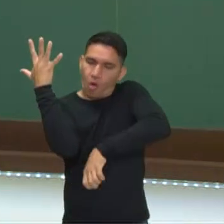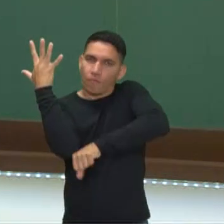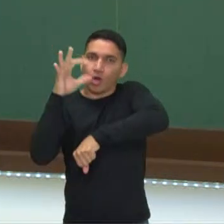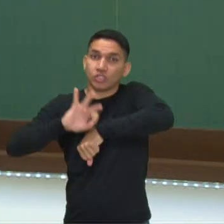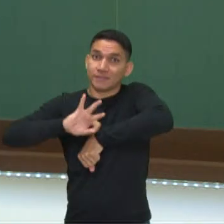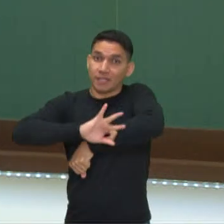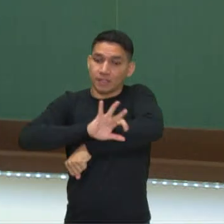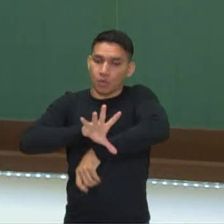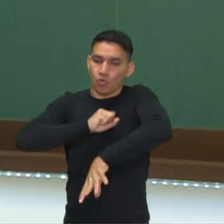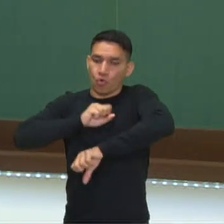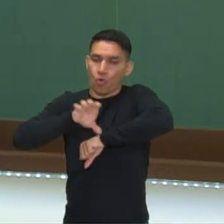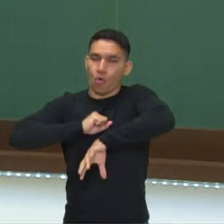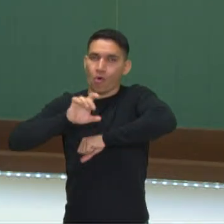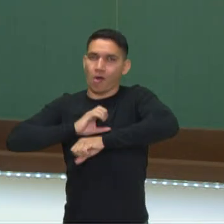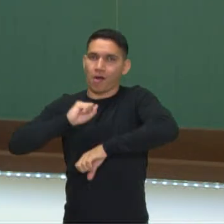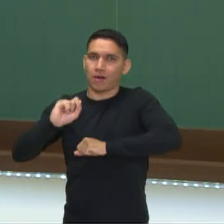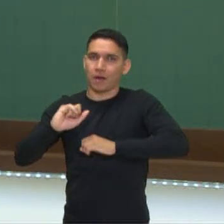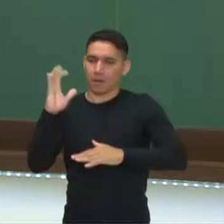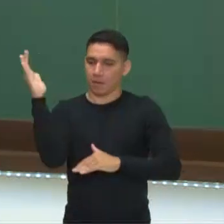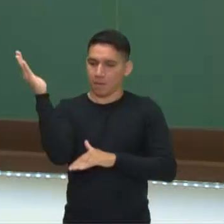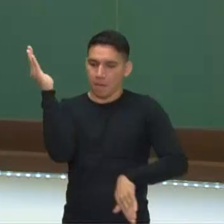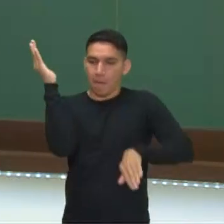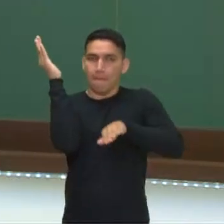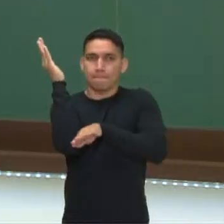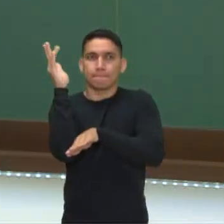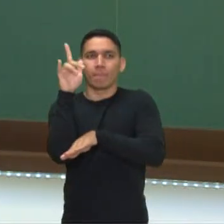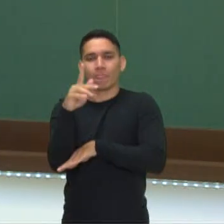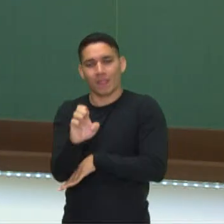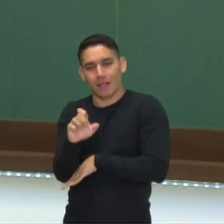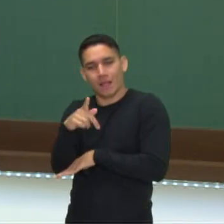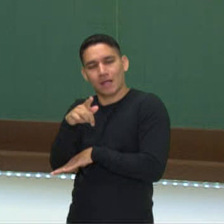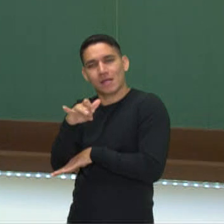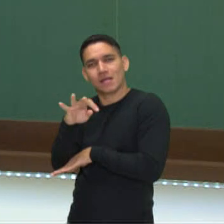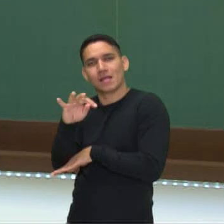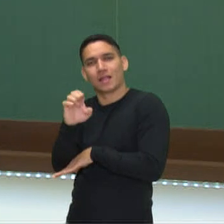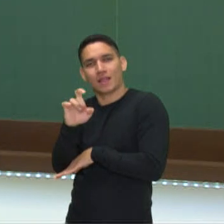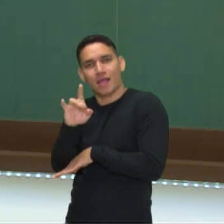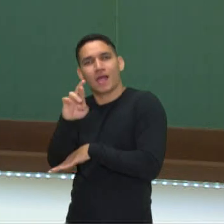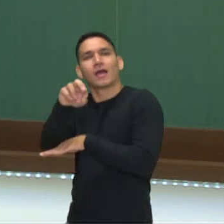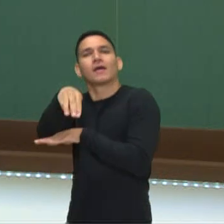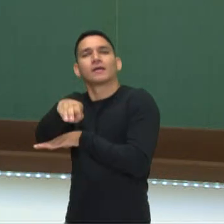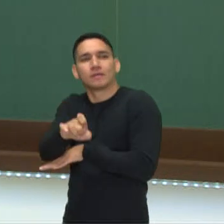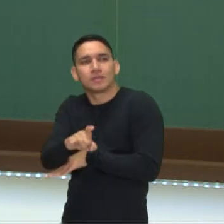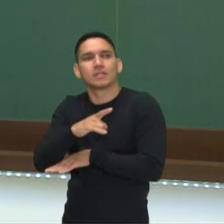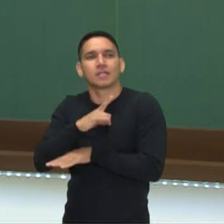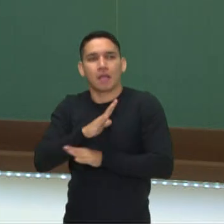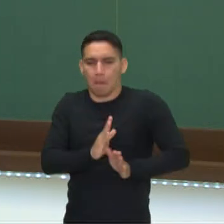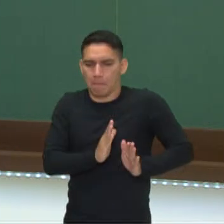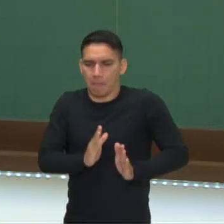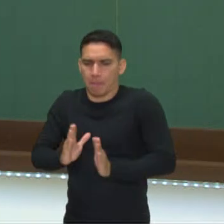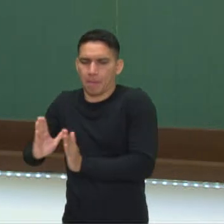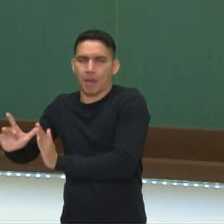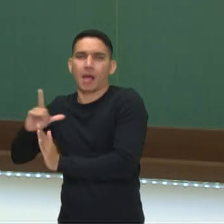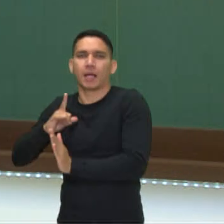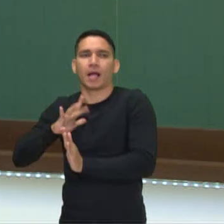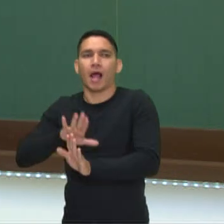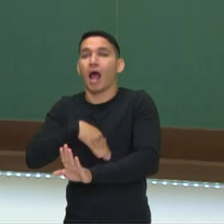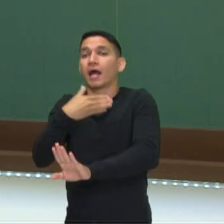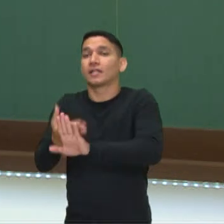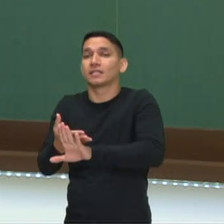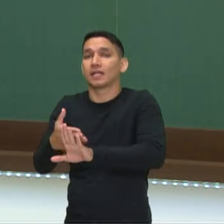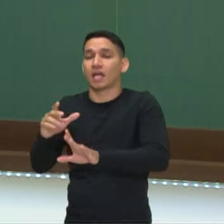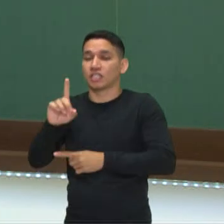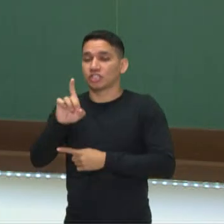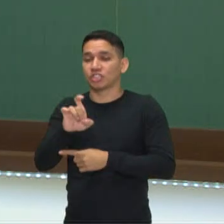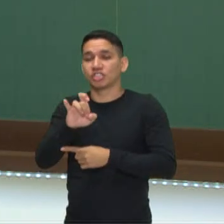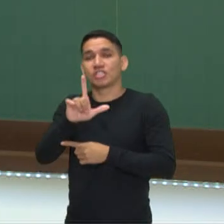células, vai passar pela primeira camada, que é a epiderme, a zona cortical, a endoderme, até chegar no